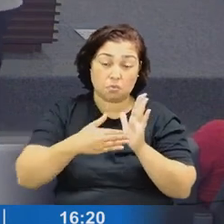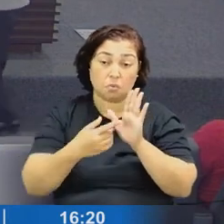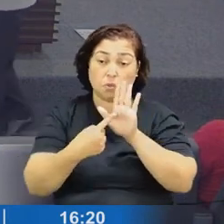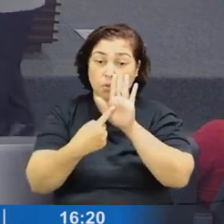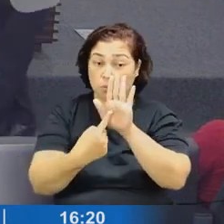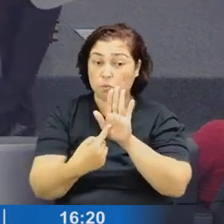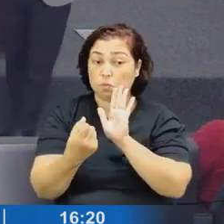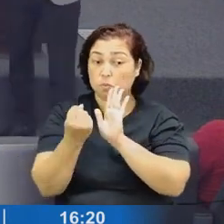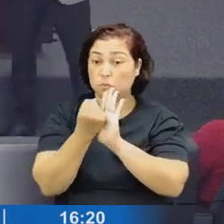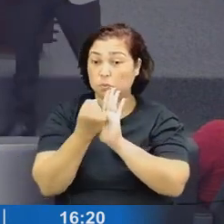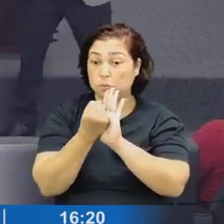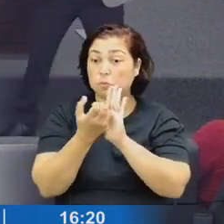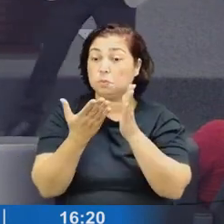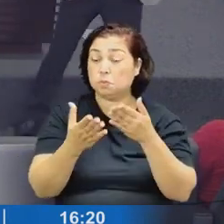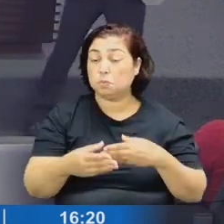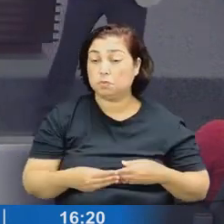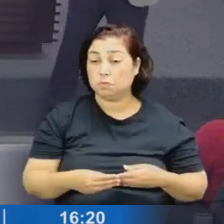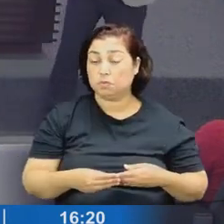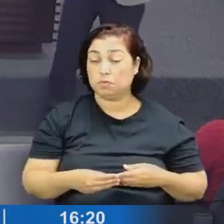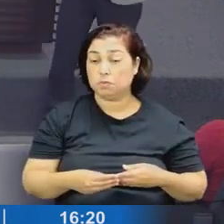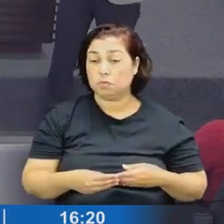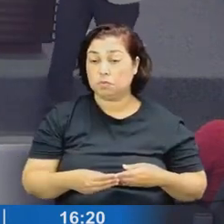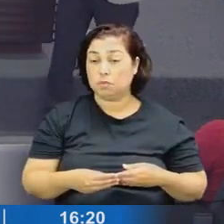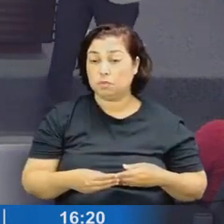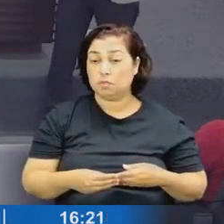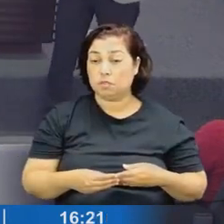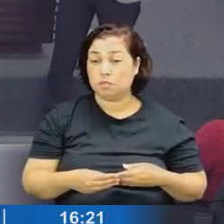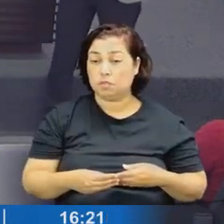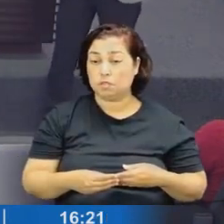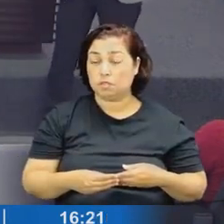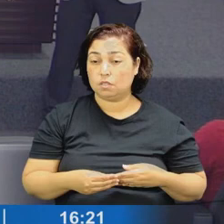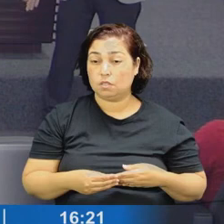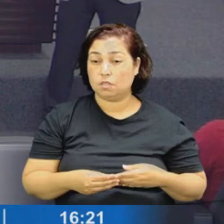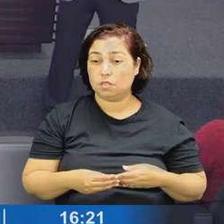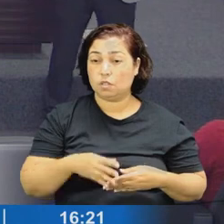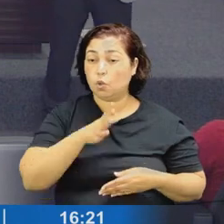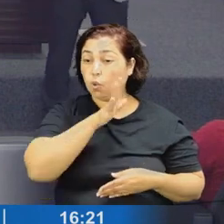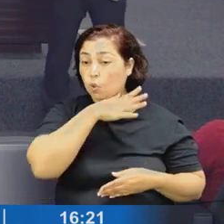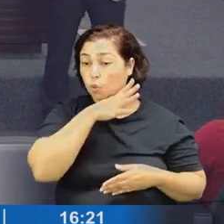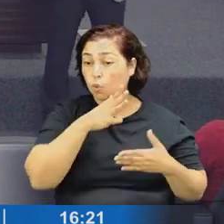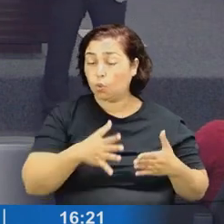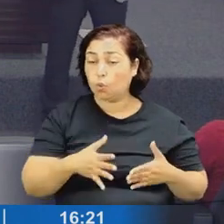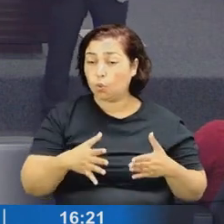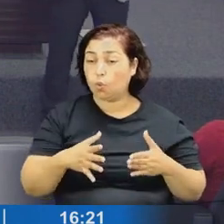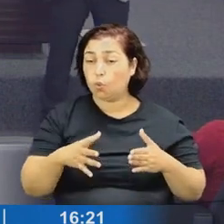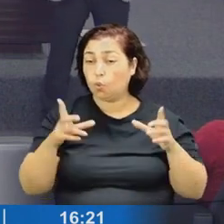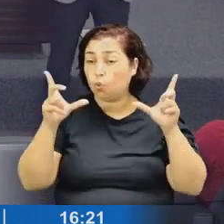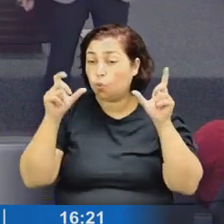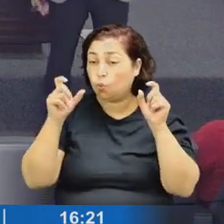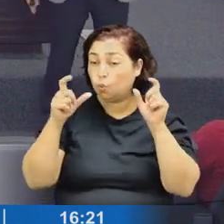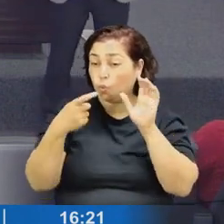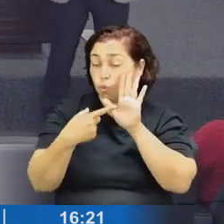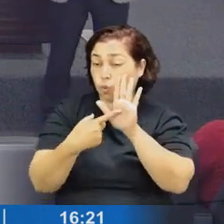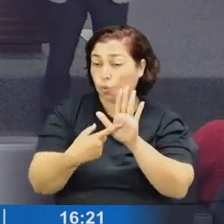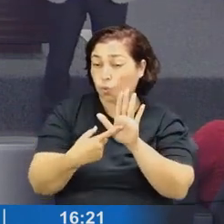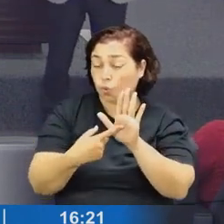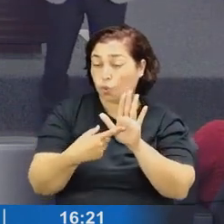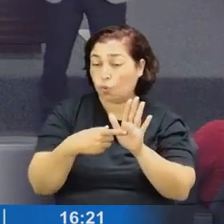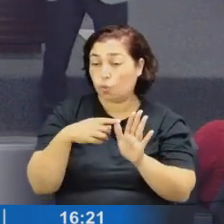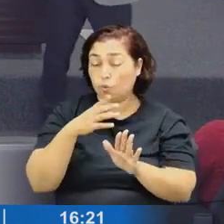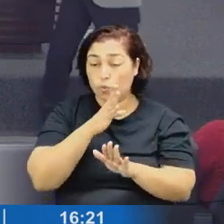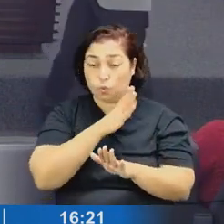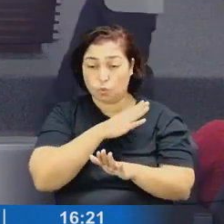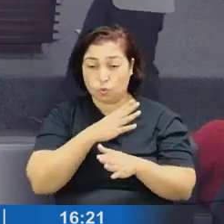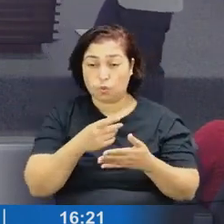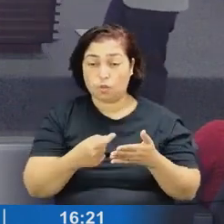simbólica a pior oferta simbólica possível é botar aquela foto Pousada a pior possível